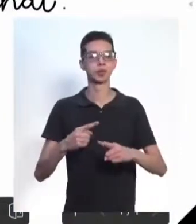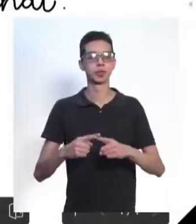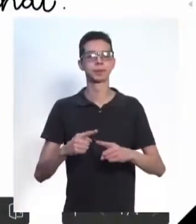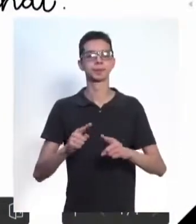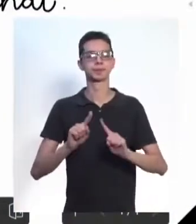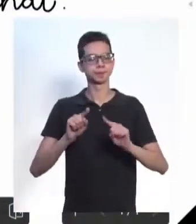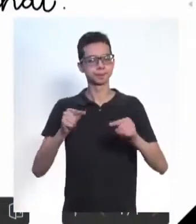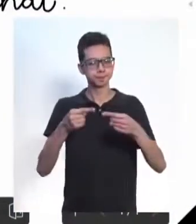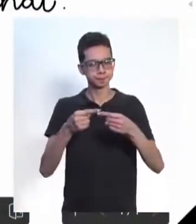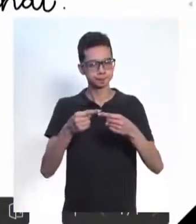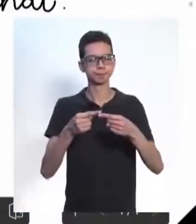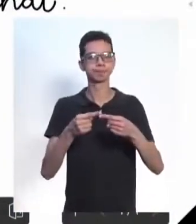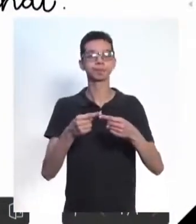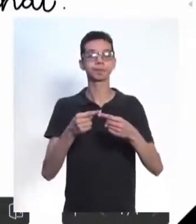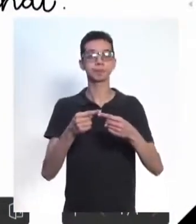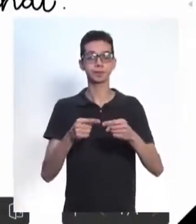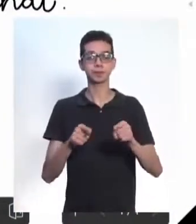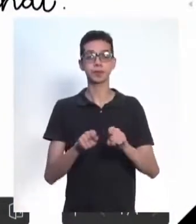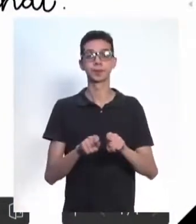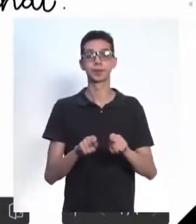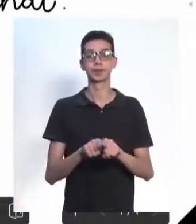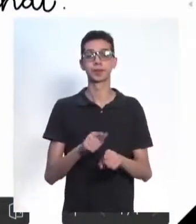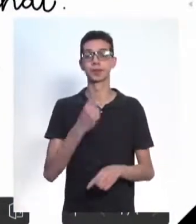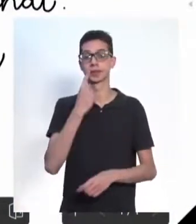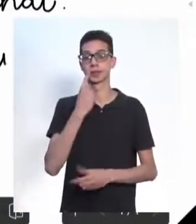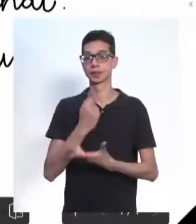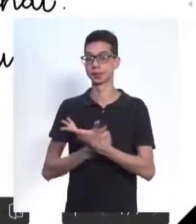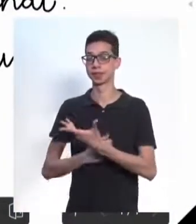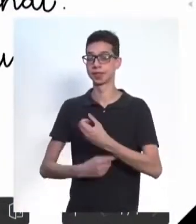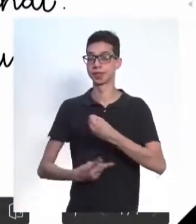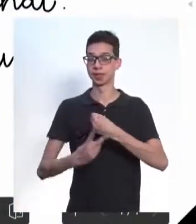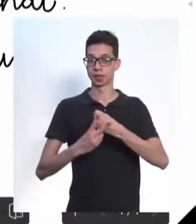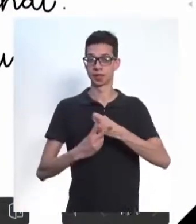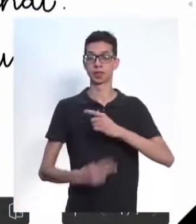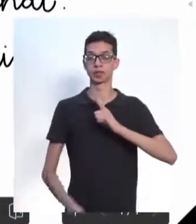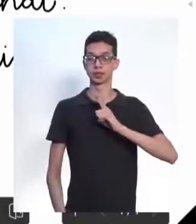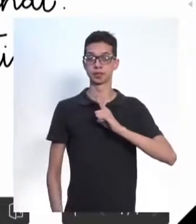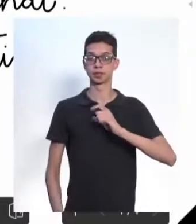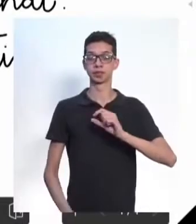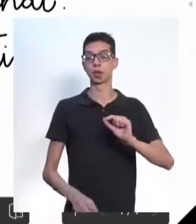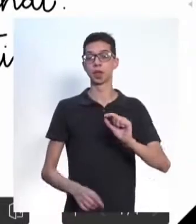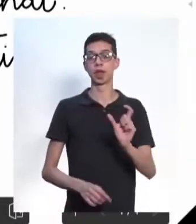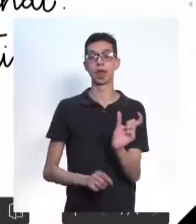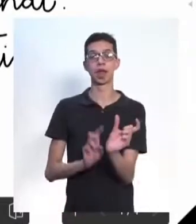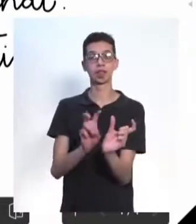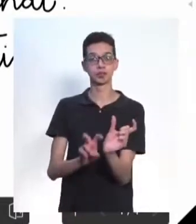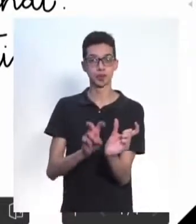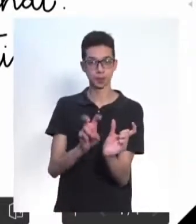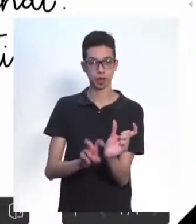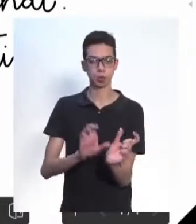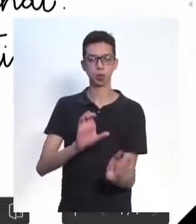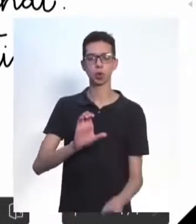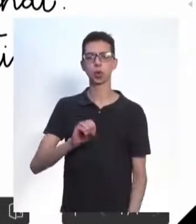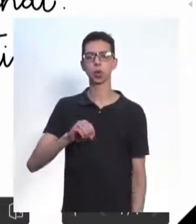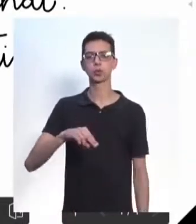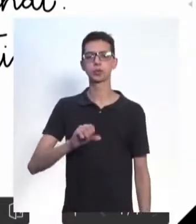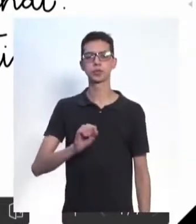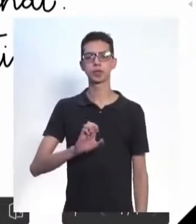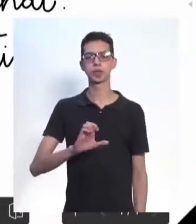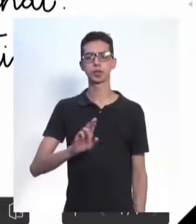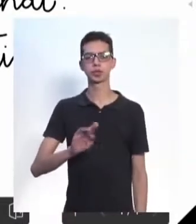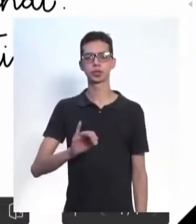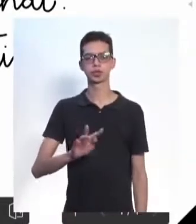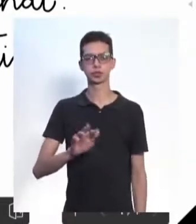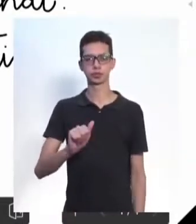adverbial, consecutiva. E aí é um nome enorme, mas olha só. Oração, foi onde